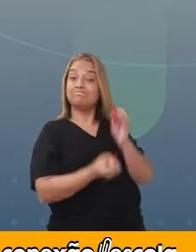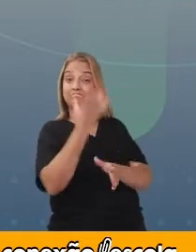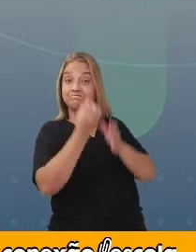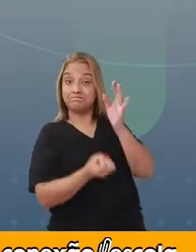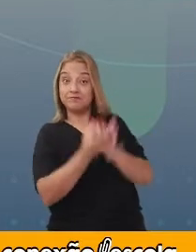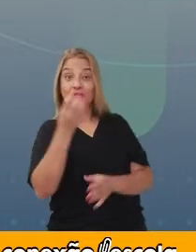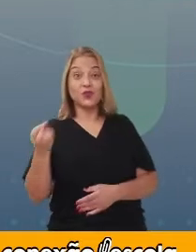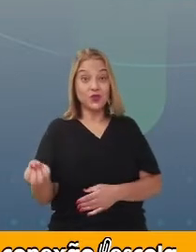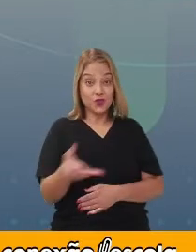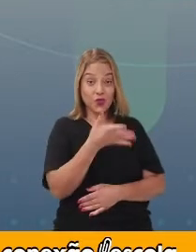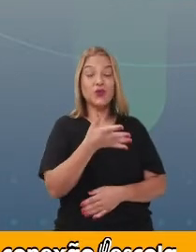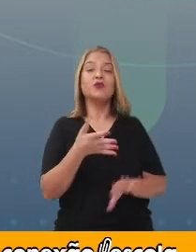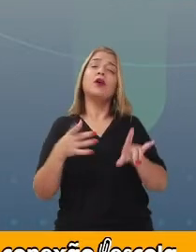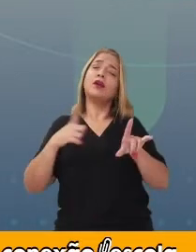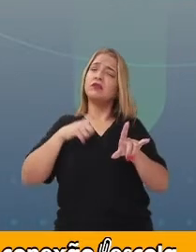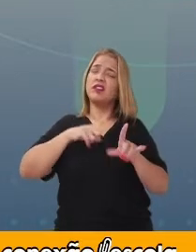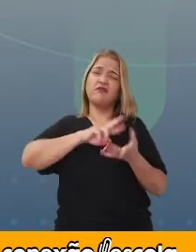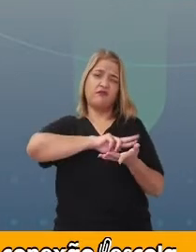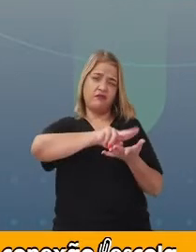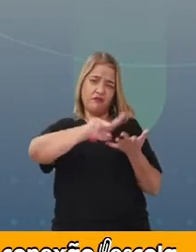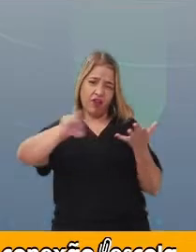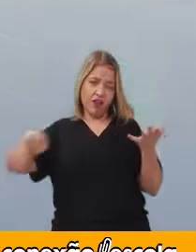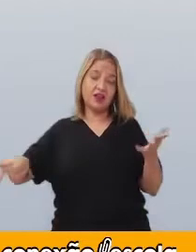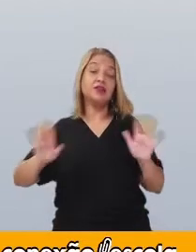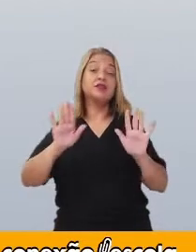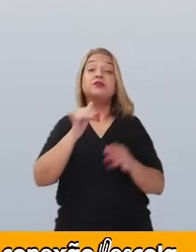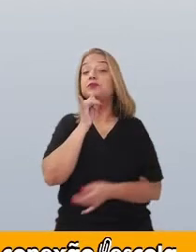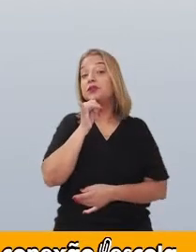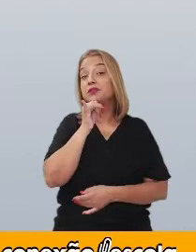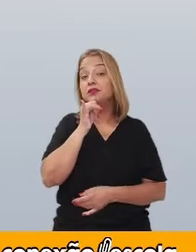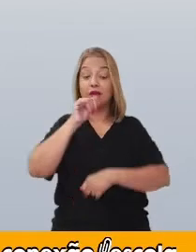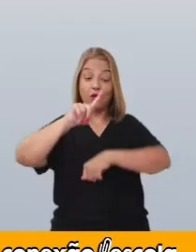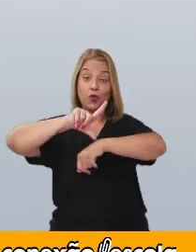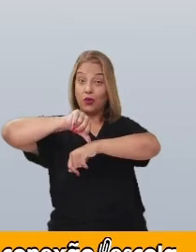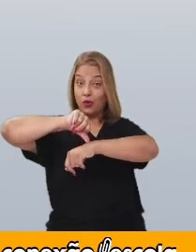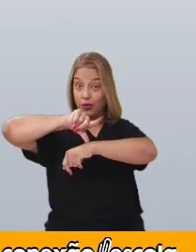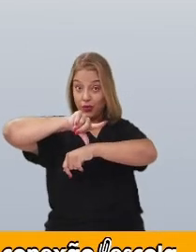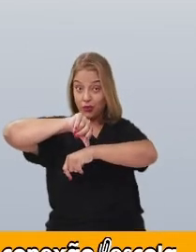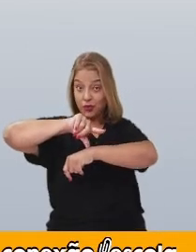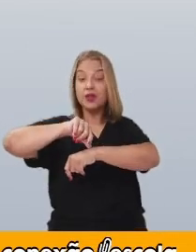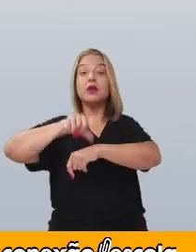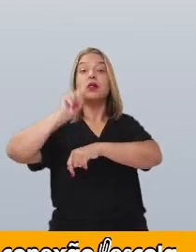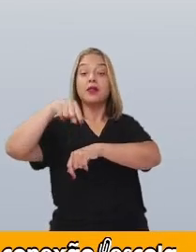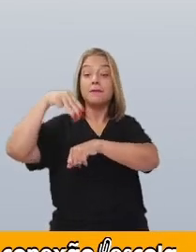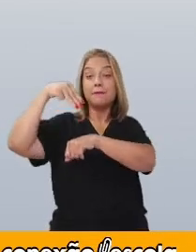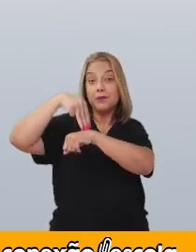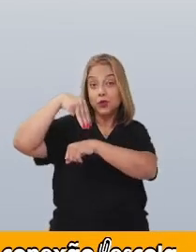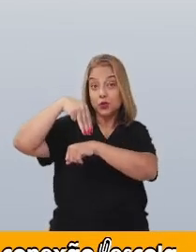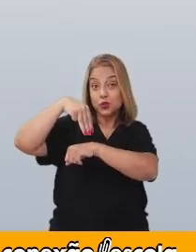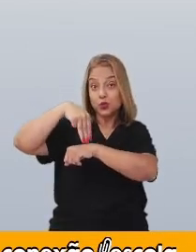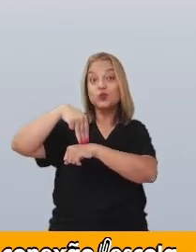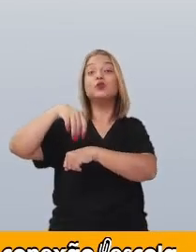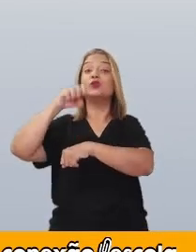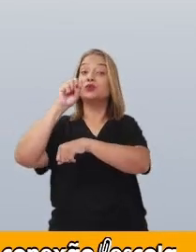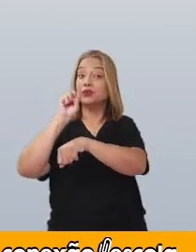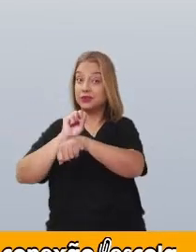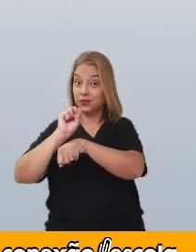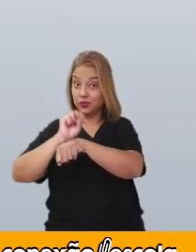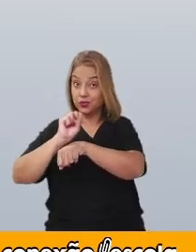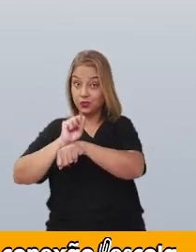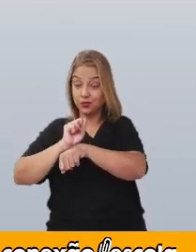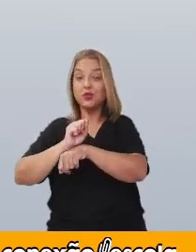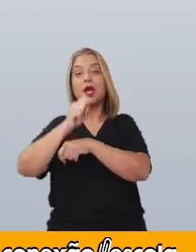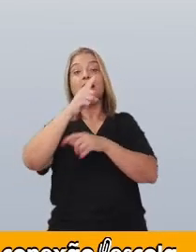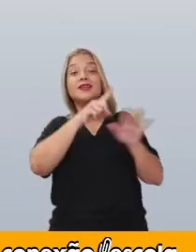Existem várias unidades de medida, como a hora, o minuto, o segundo,